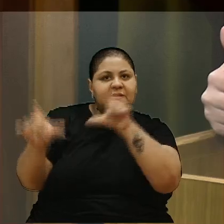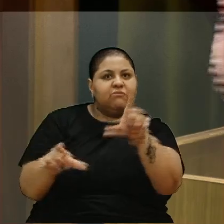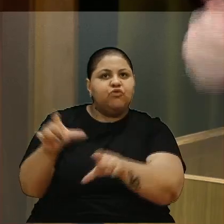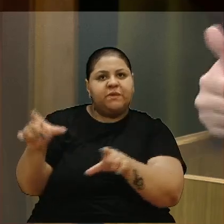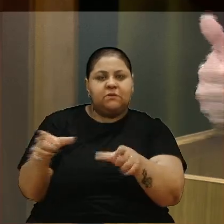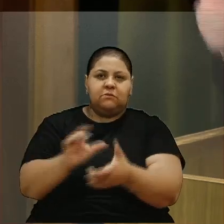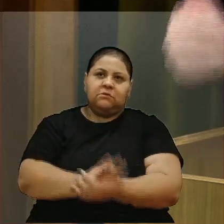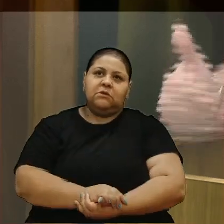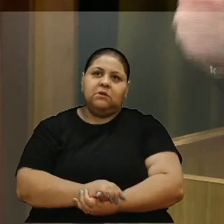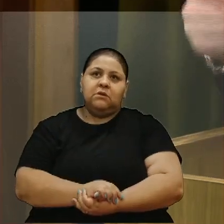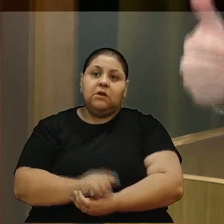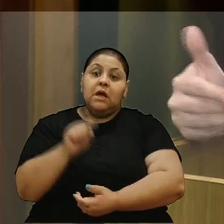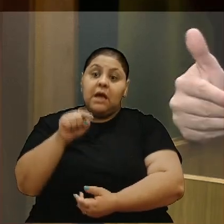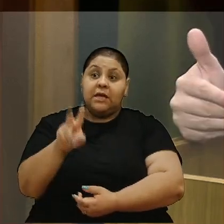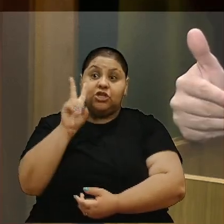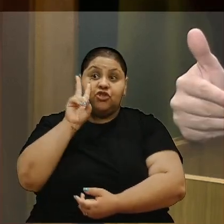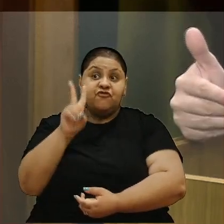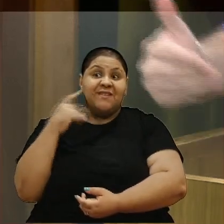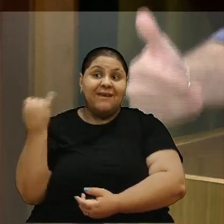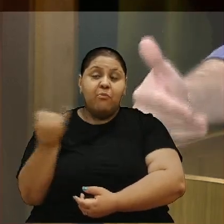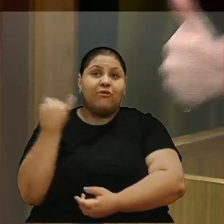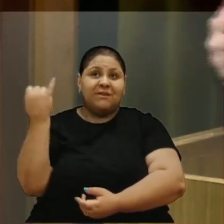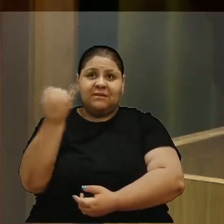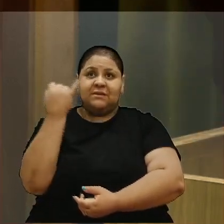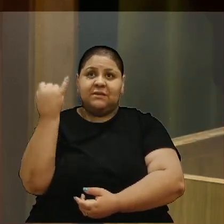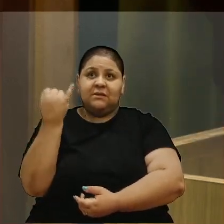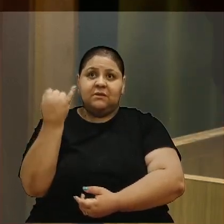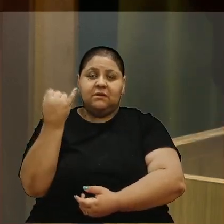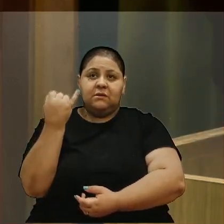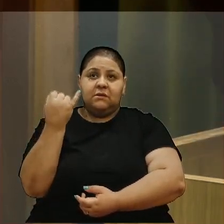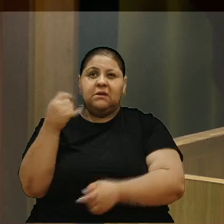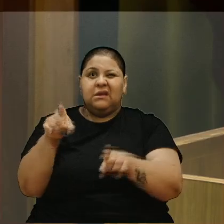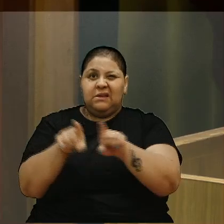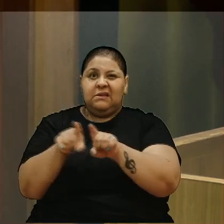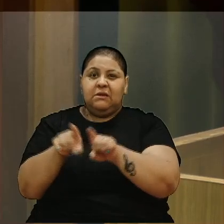Então, aí a gente vê da importância, e deslocamento por